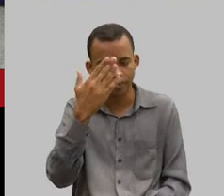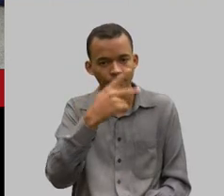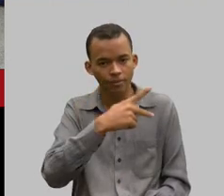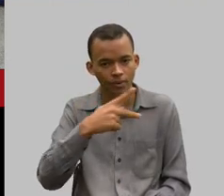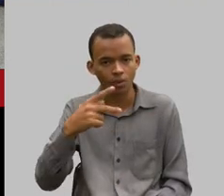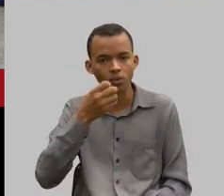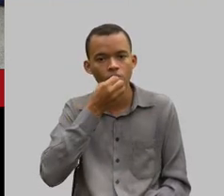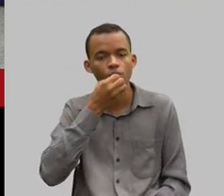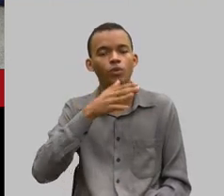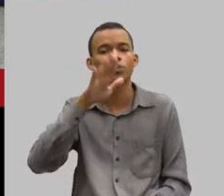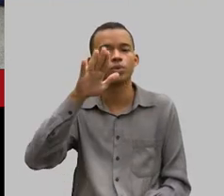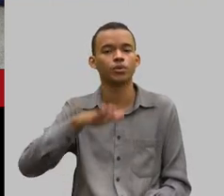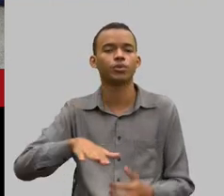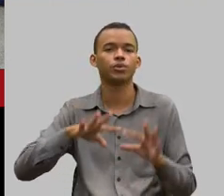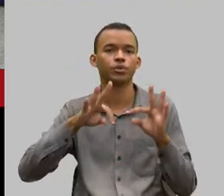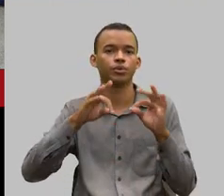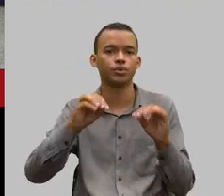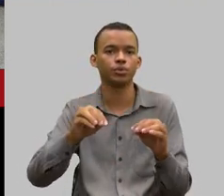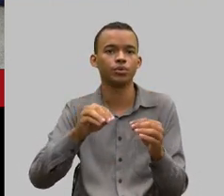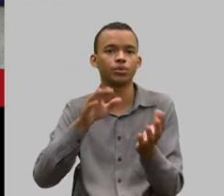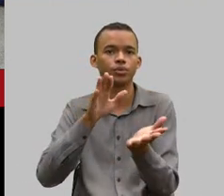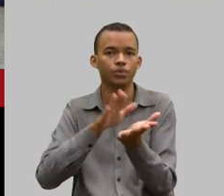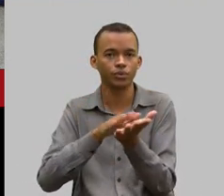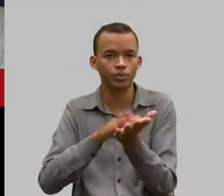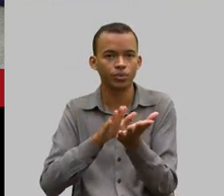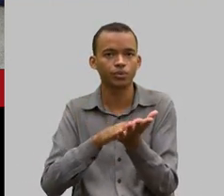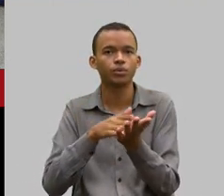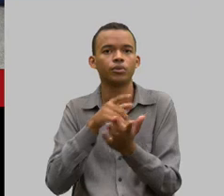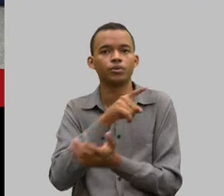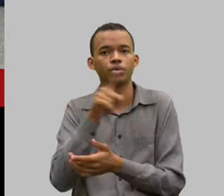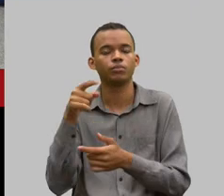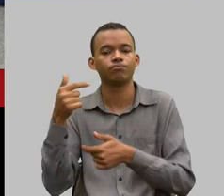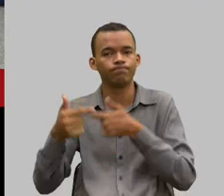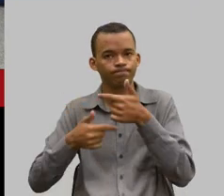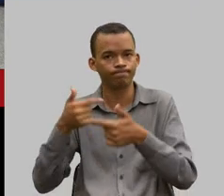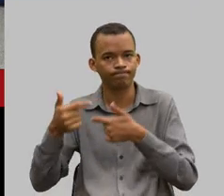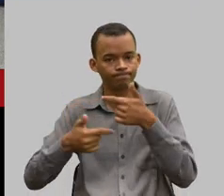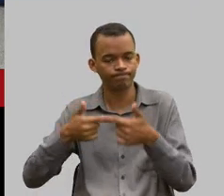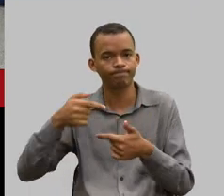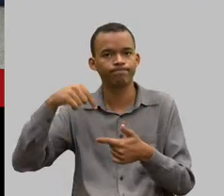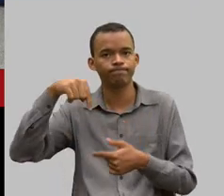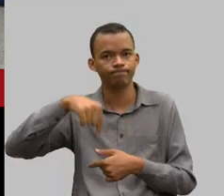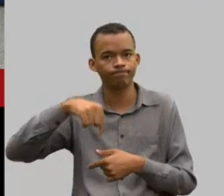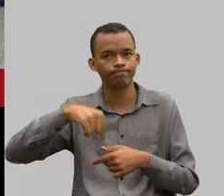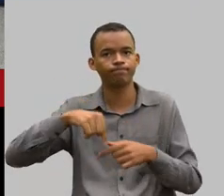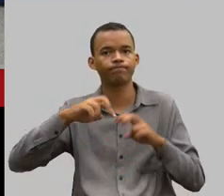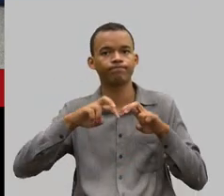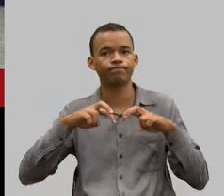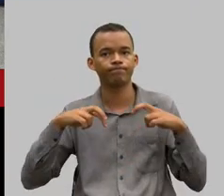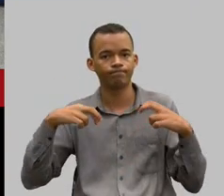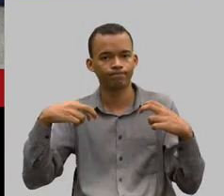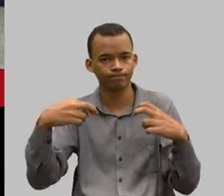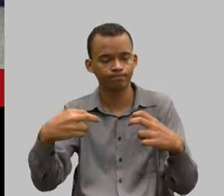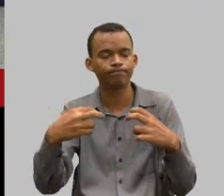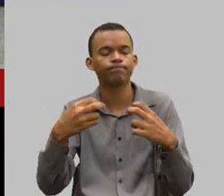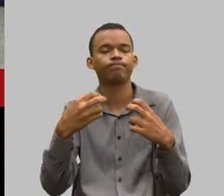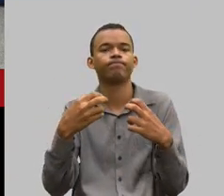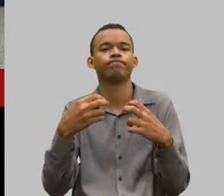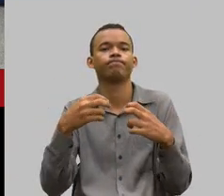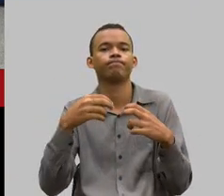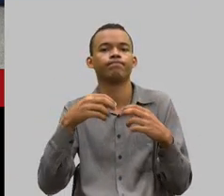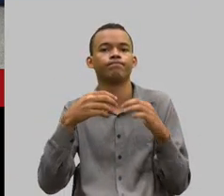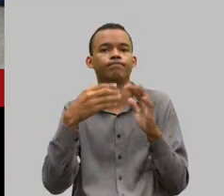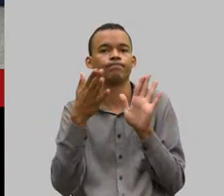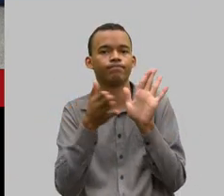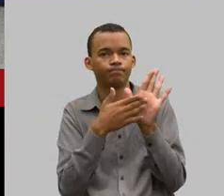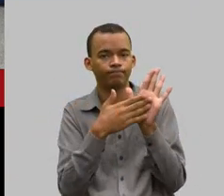neste momento é parabenizar leonid de bolsa nosso Presidente pela condução dos trabalhos aqui dessa dessa sessão da prestação de contas